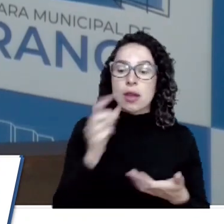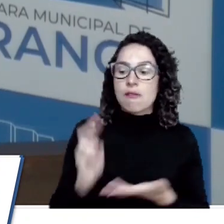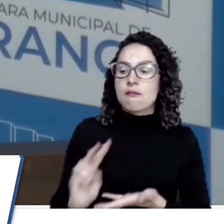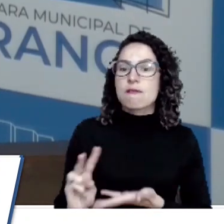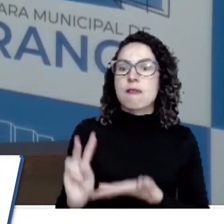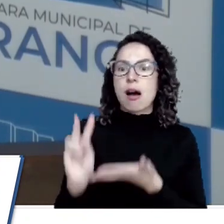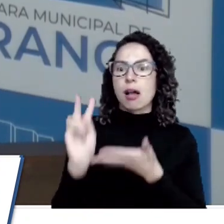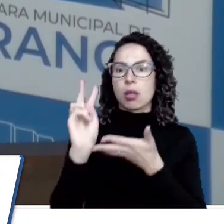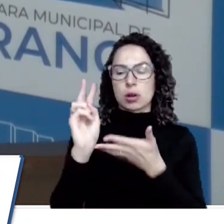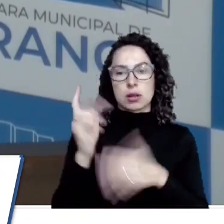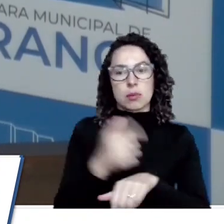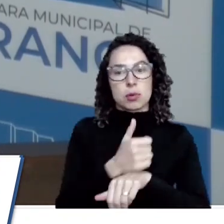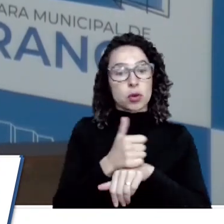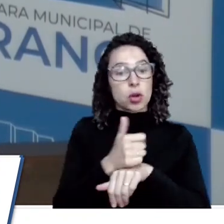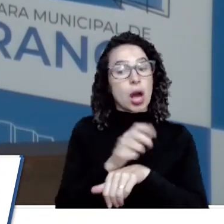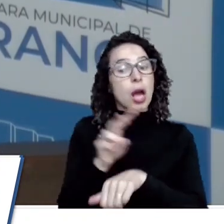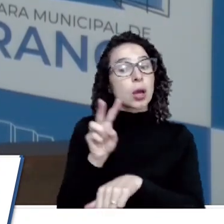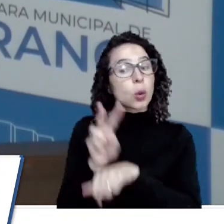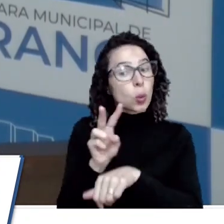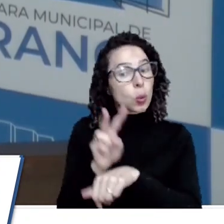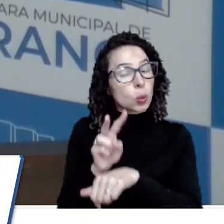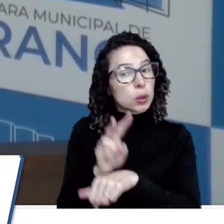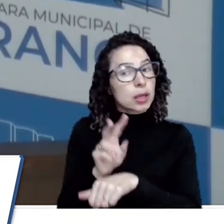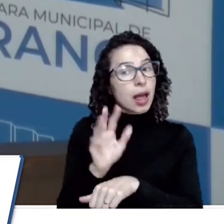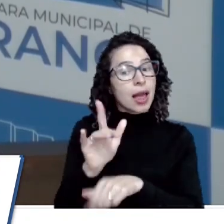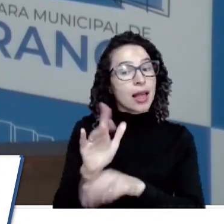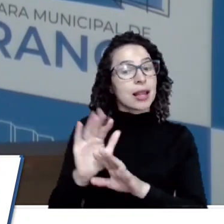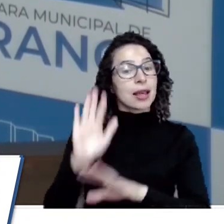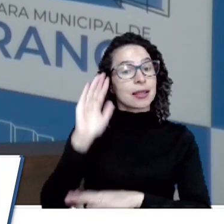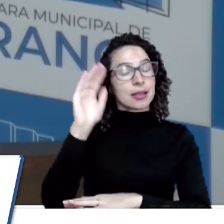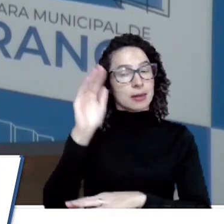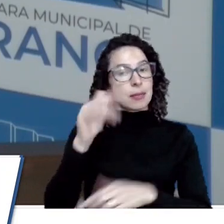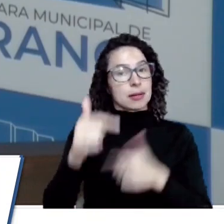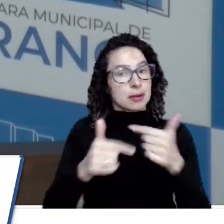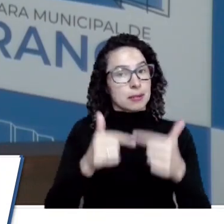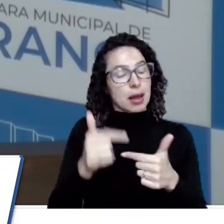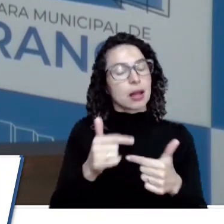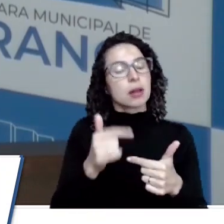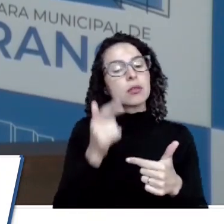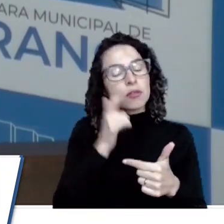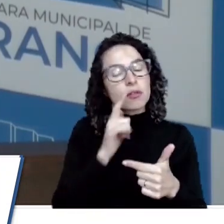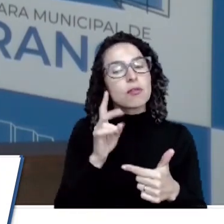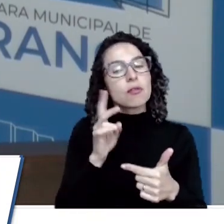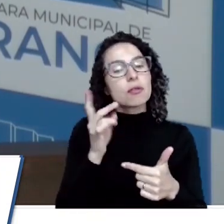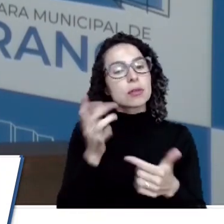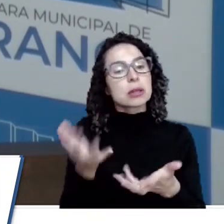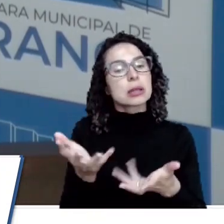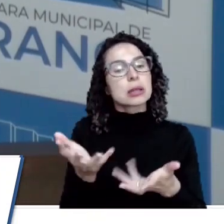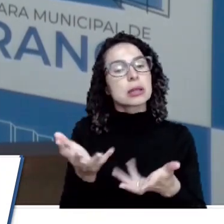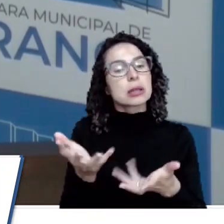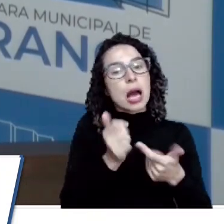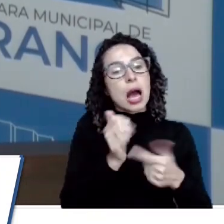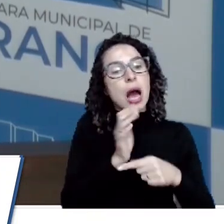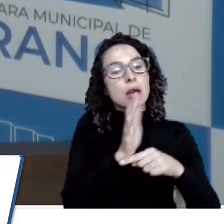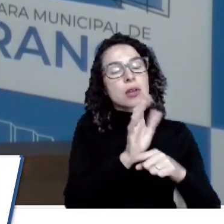repito, cuidar de quem cuida, nós vamos ter condição de trazer isso melhor para a sociedade, e